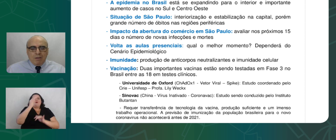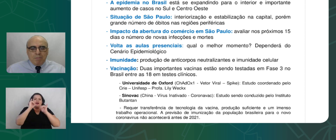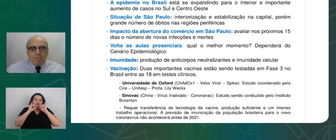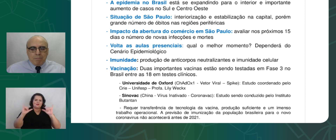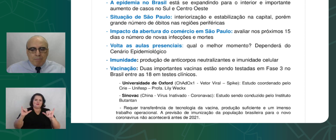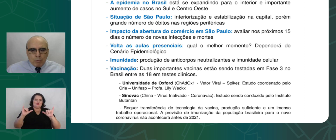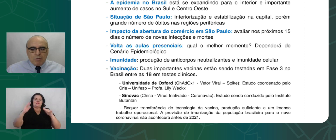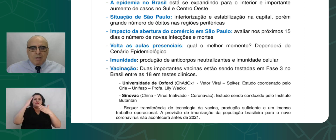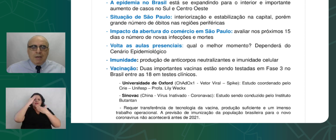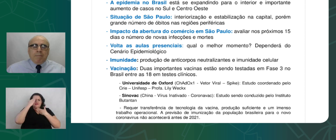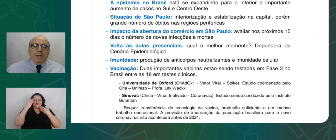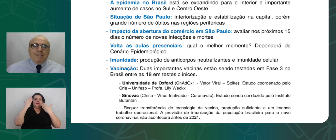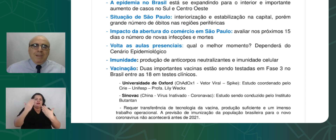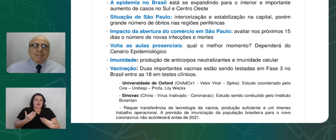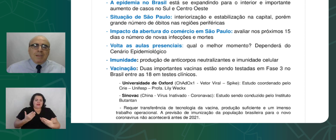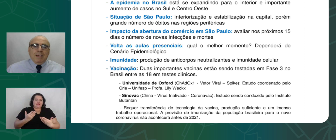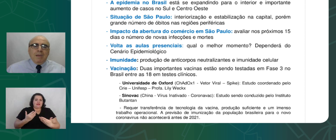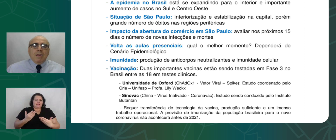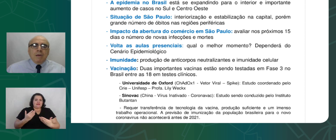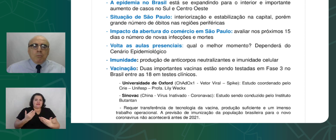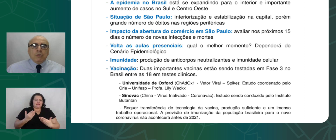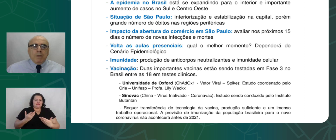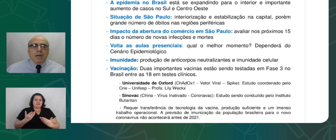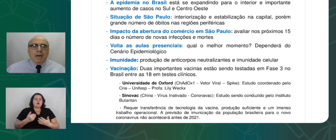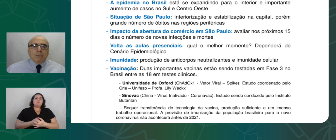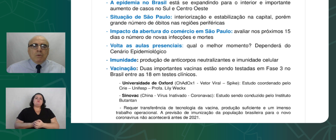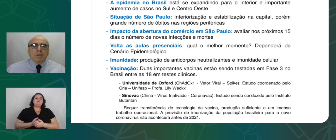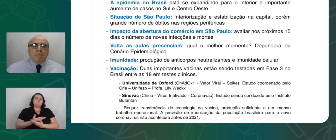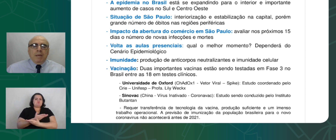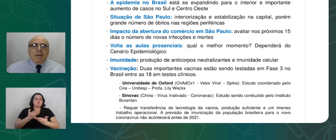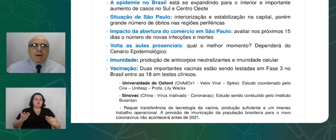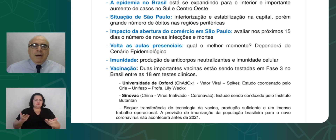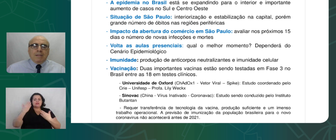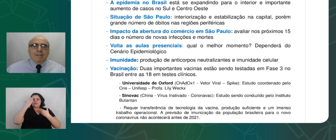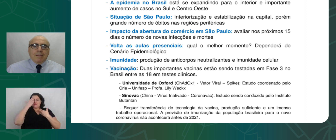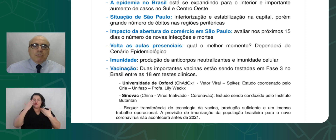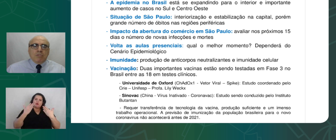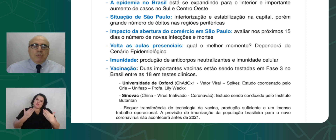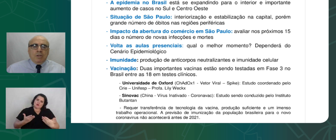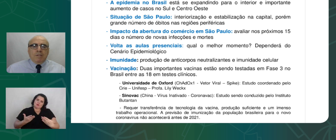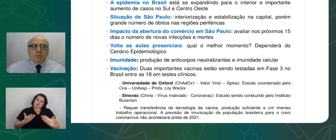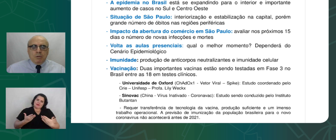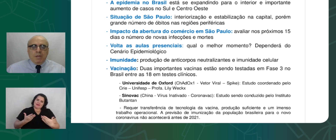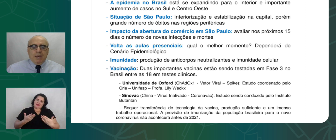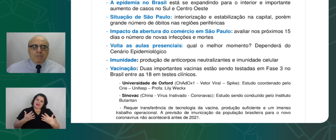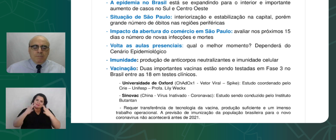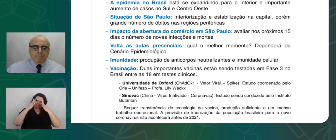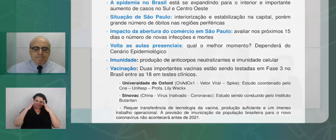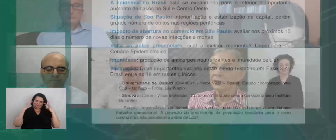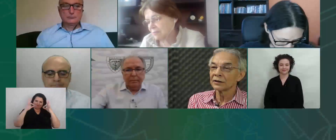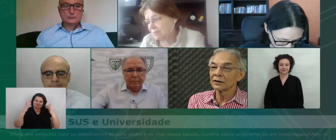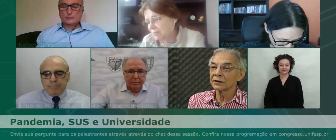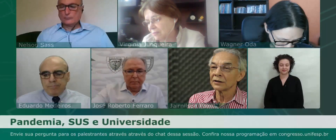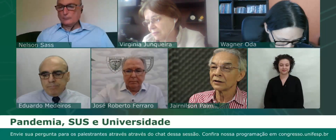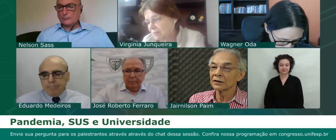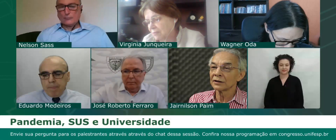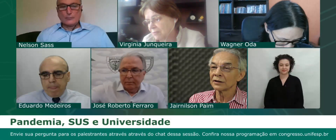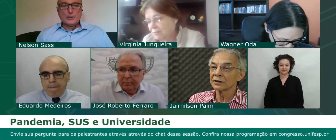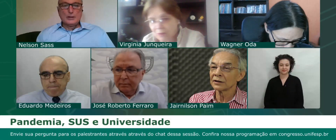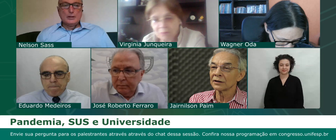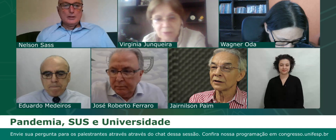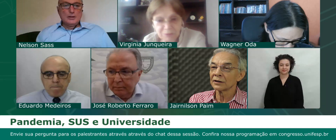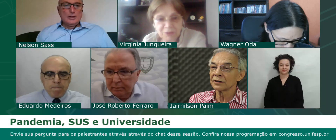agradeço aí muito a presença aqui e muito obrigado pela atenção dos senhores. Muito obrigado.